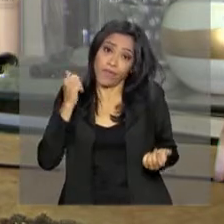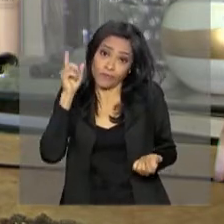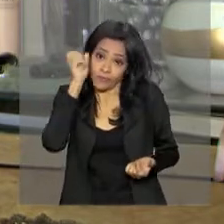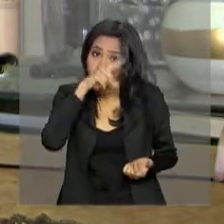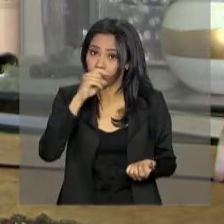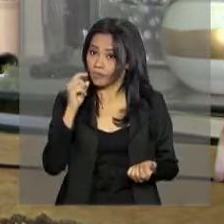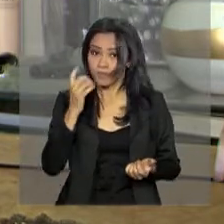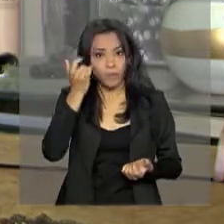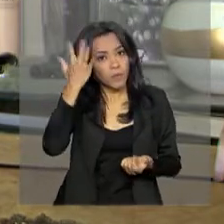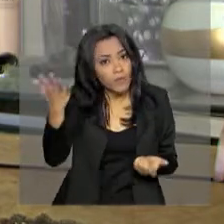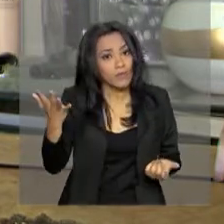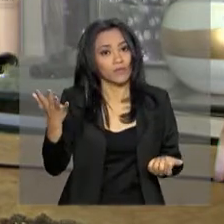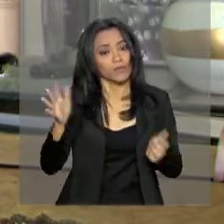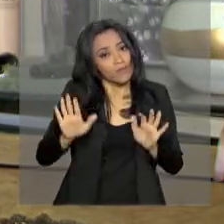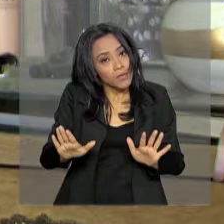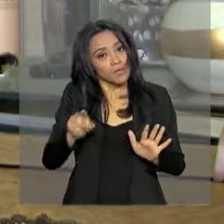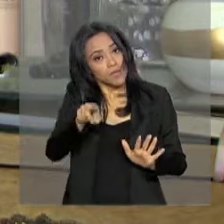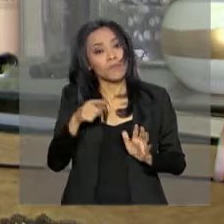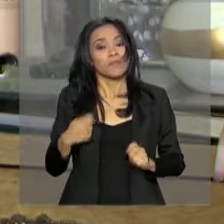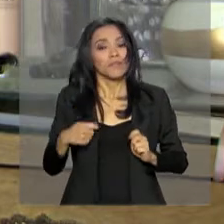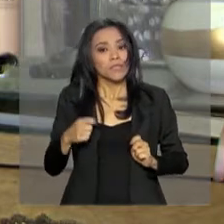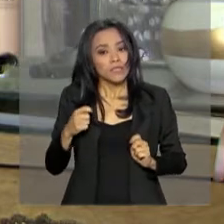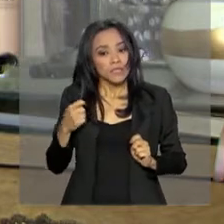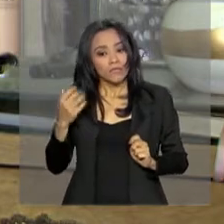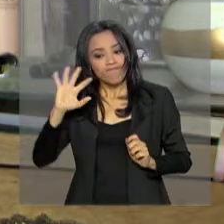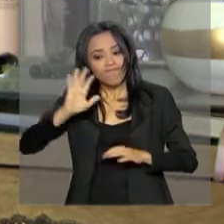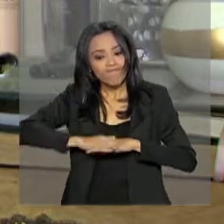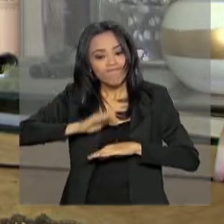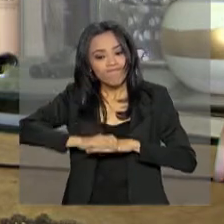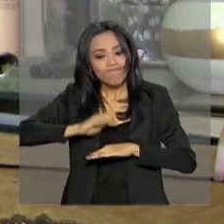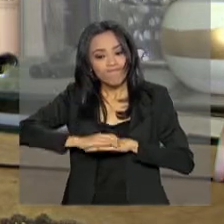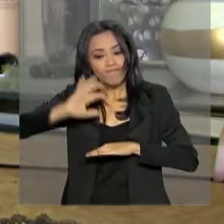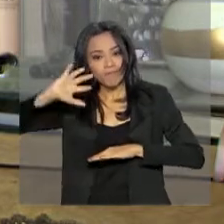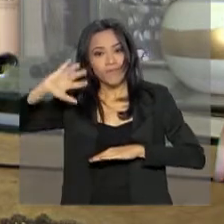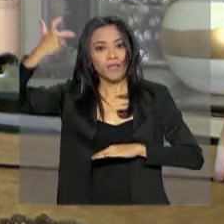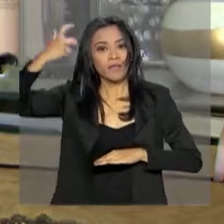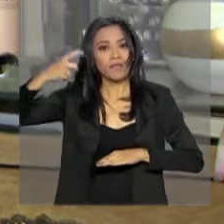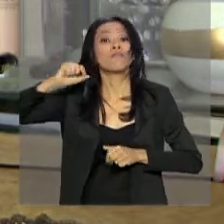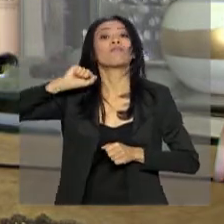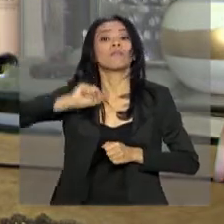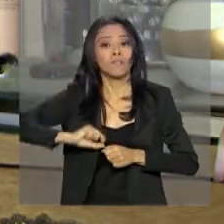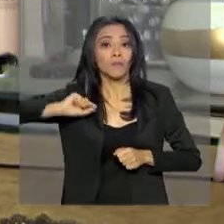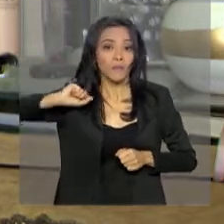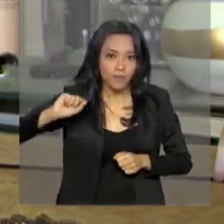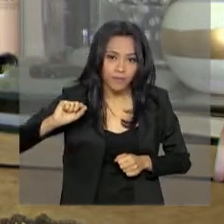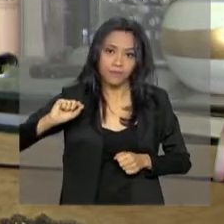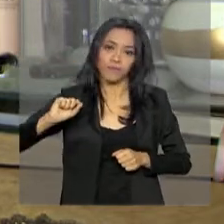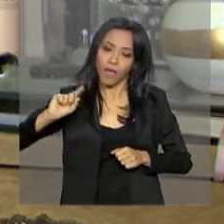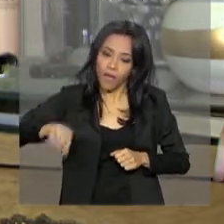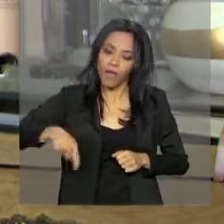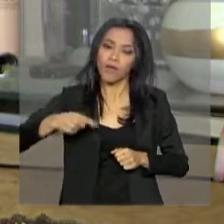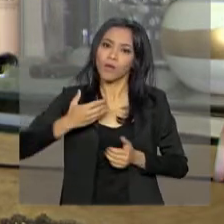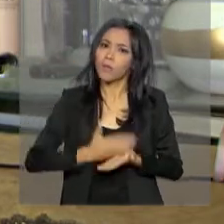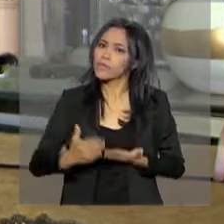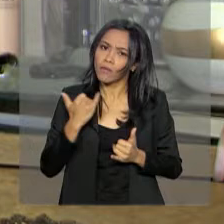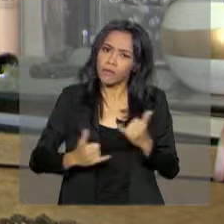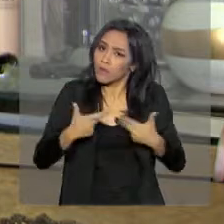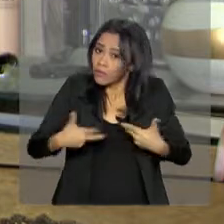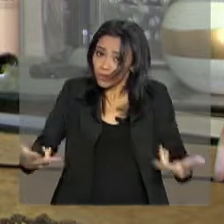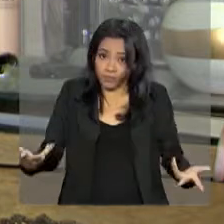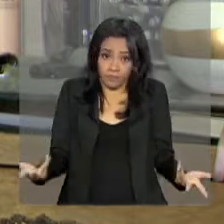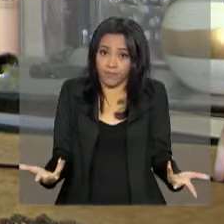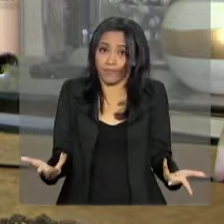fácil. Então, você tem que dar um passo. Então, o primeiro passo é você começar com alguma coisa.